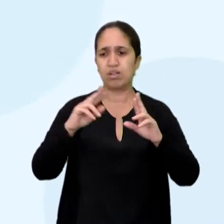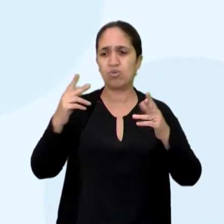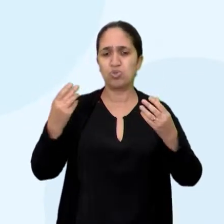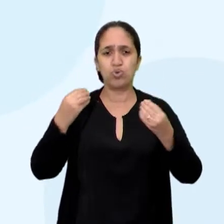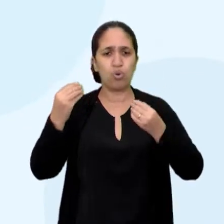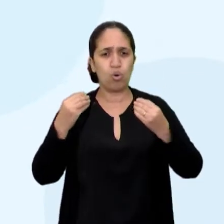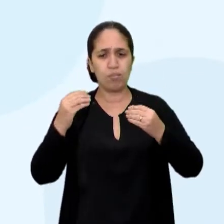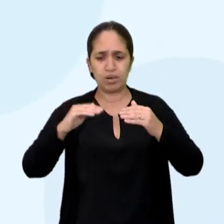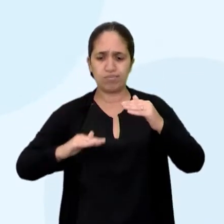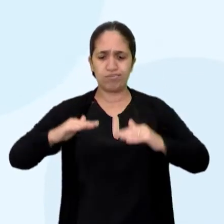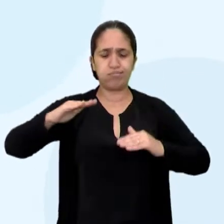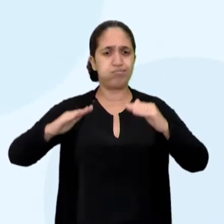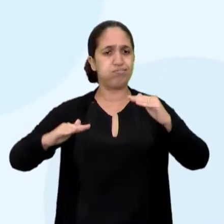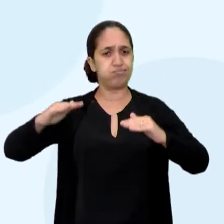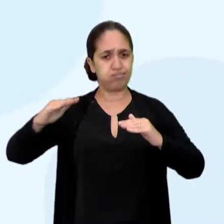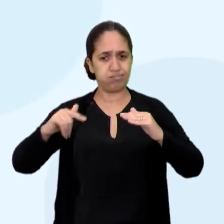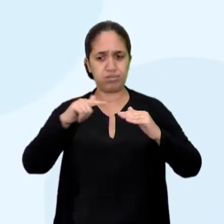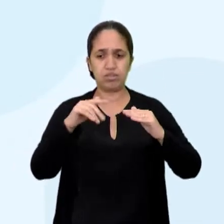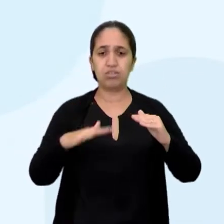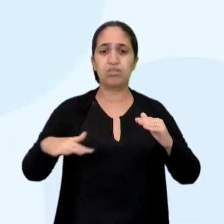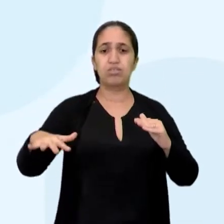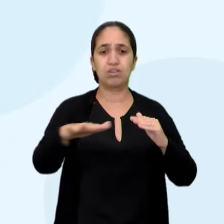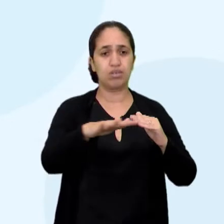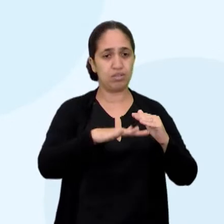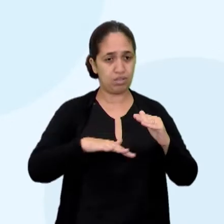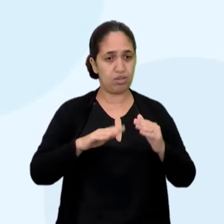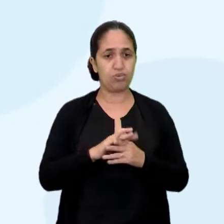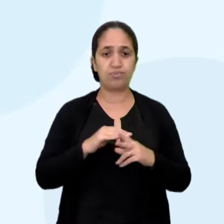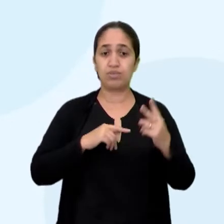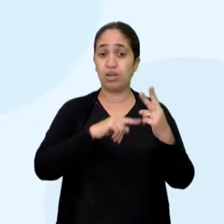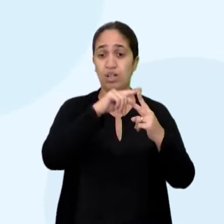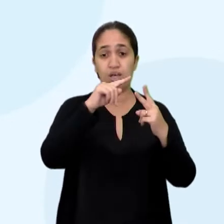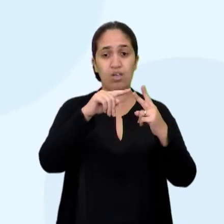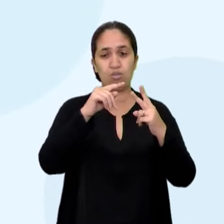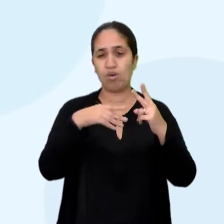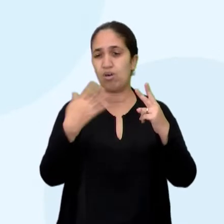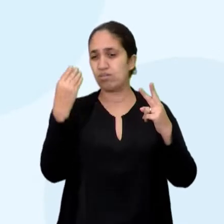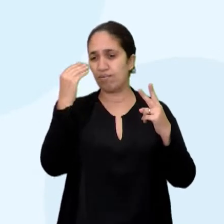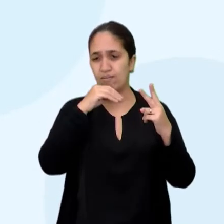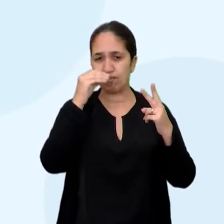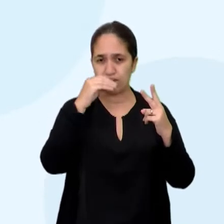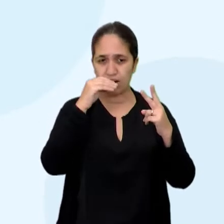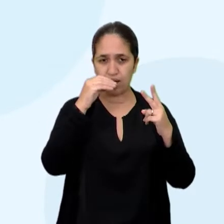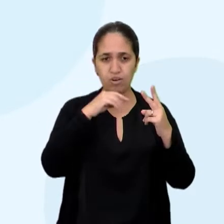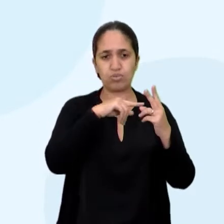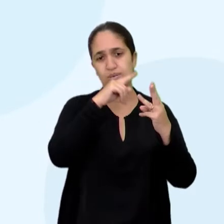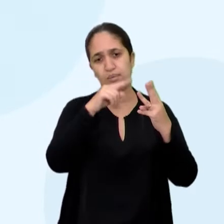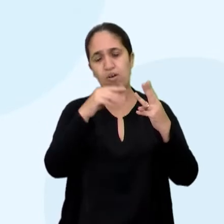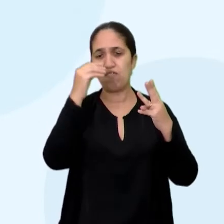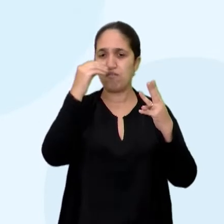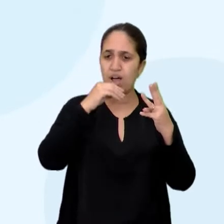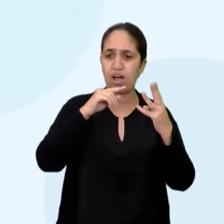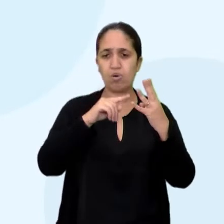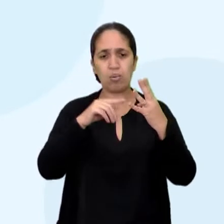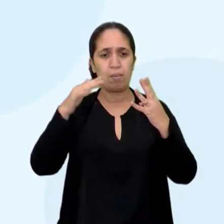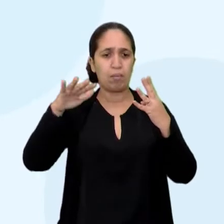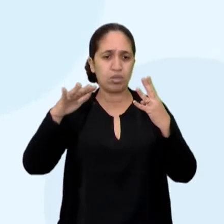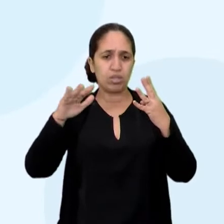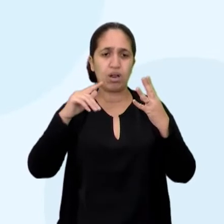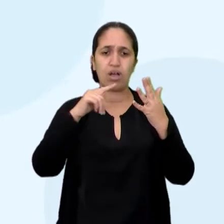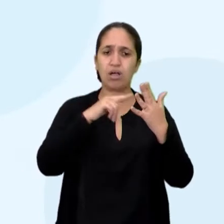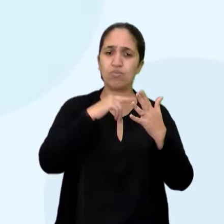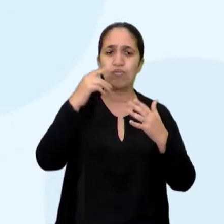das ondas sísmicas no território. A 2, que é muito fraca, né? Aí nós temos aí fraco, moderado,